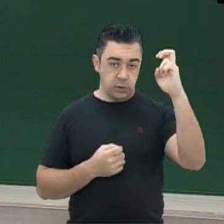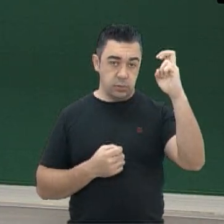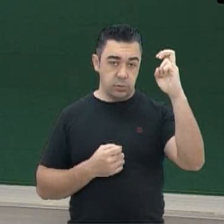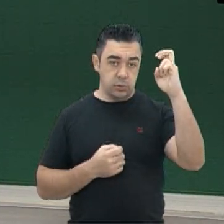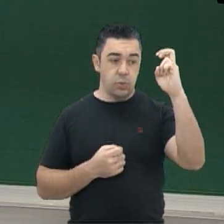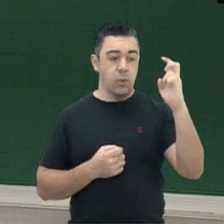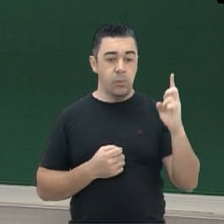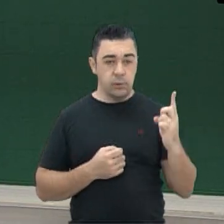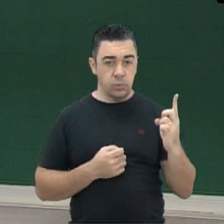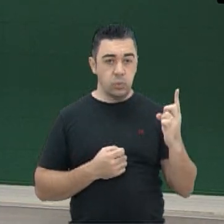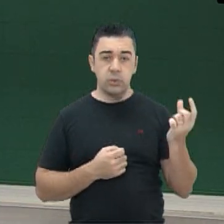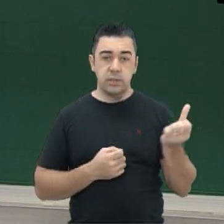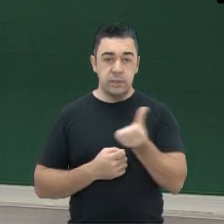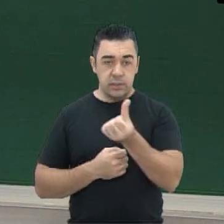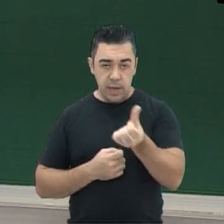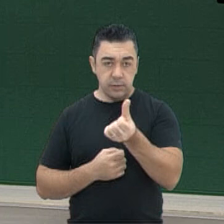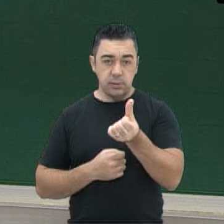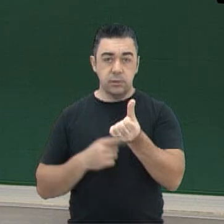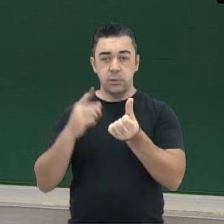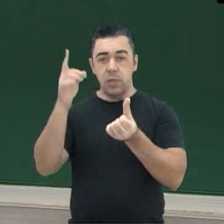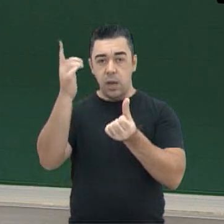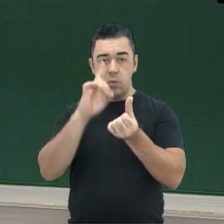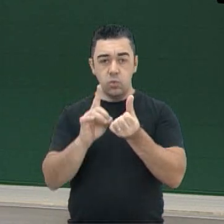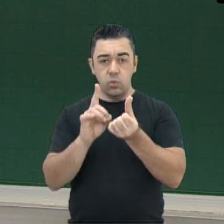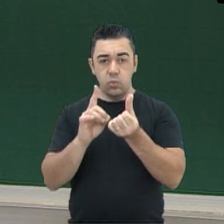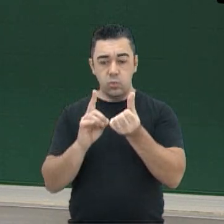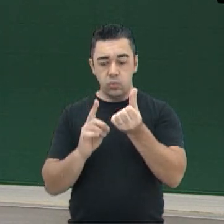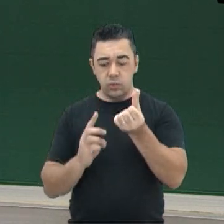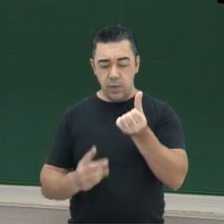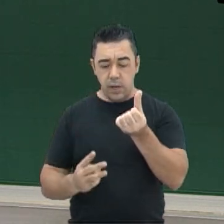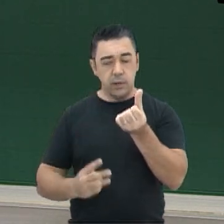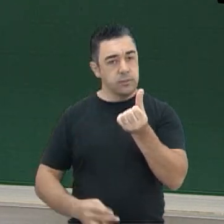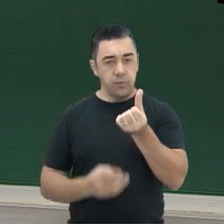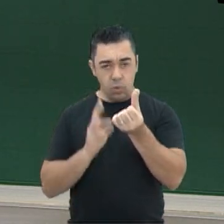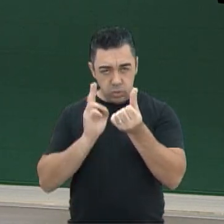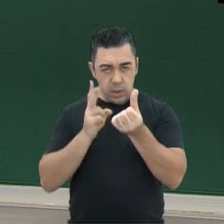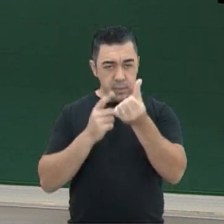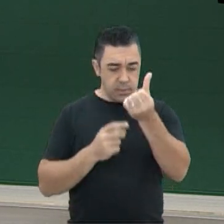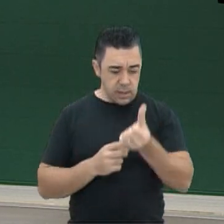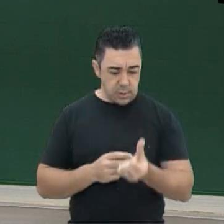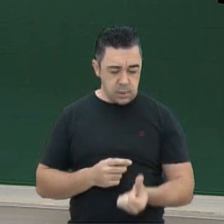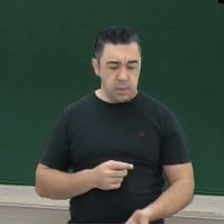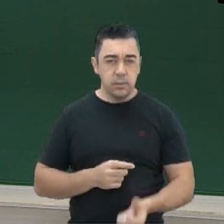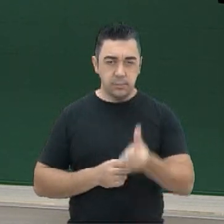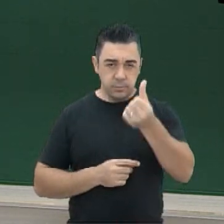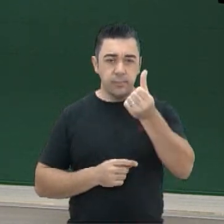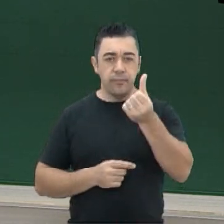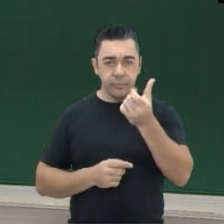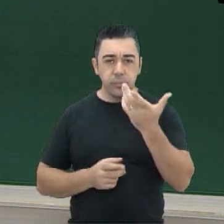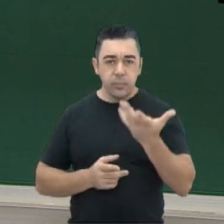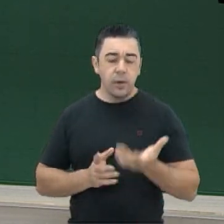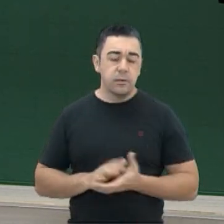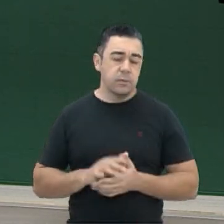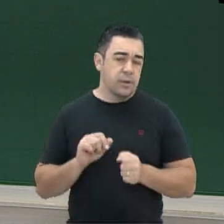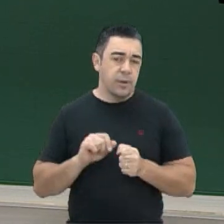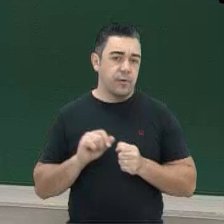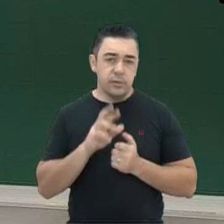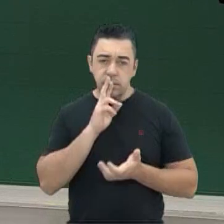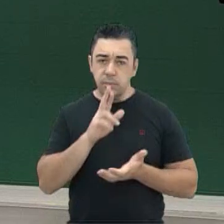mais 1, que é 6, e coloco 1 aqui no final para pegar o próximo ímpar depois dele, tá? Então, fica 124 menos